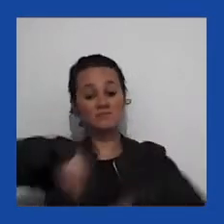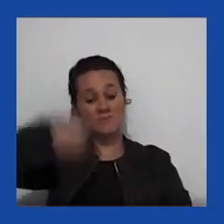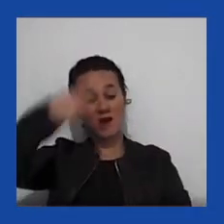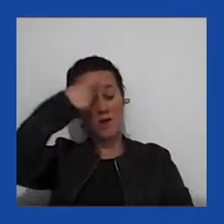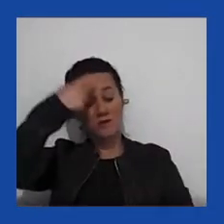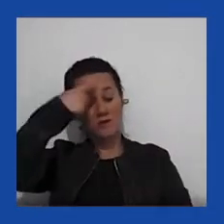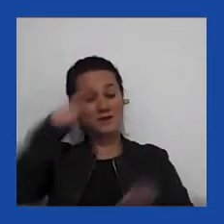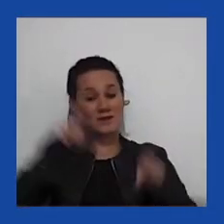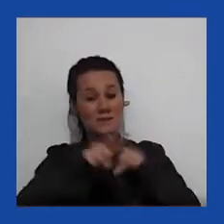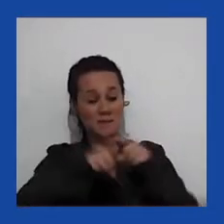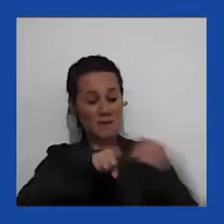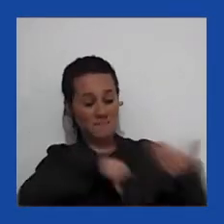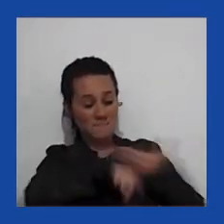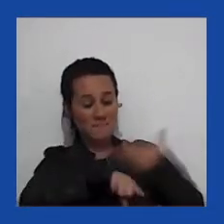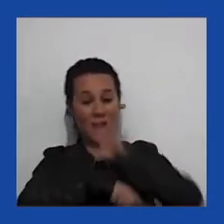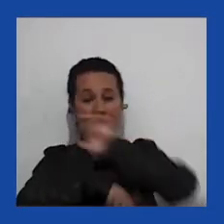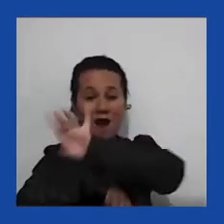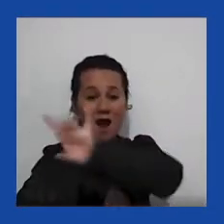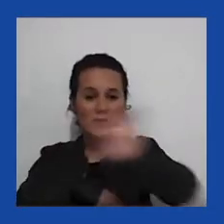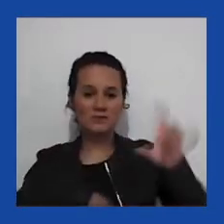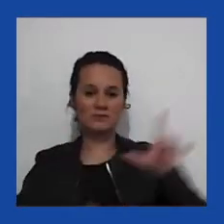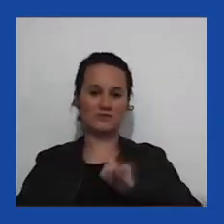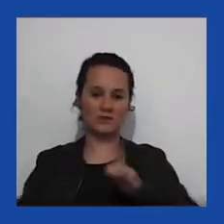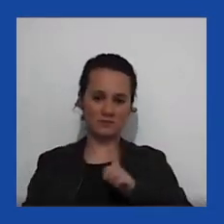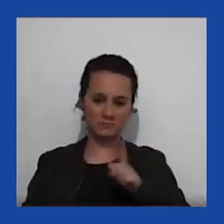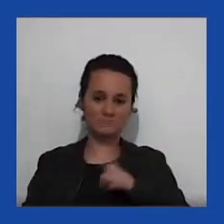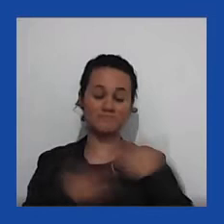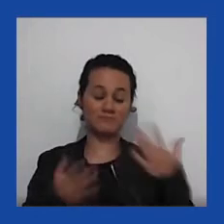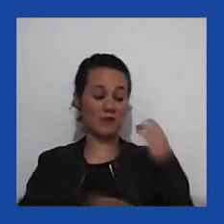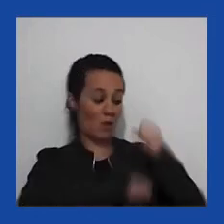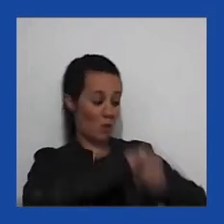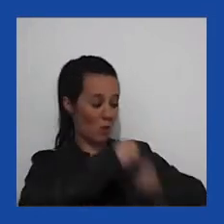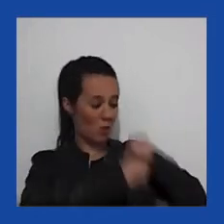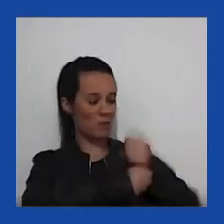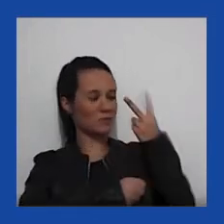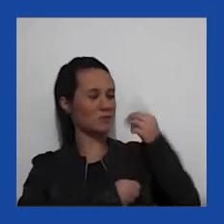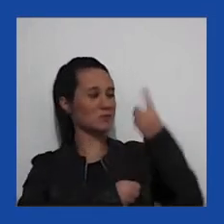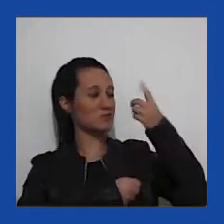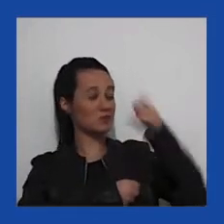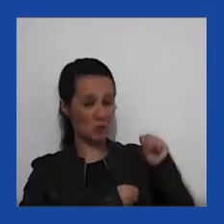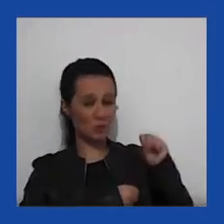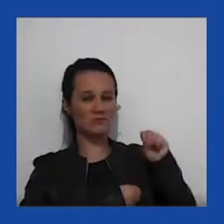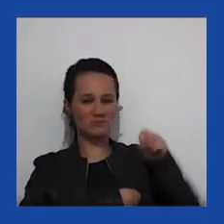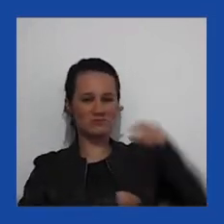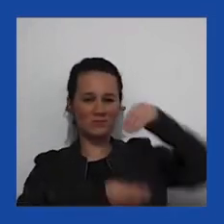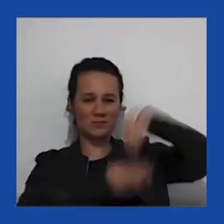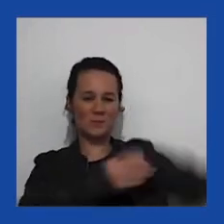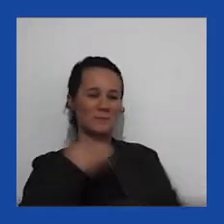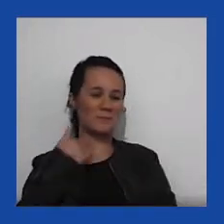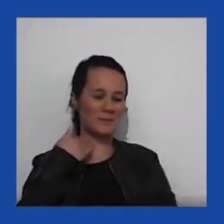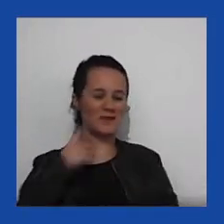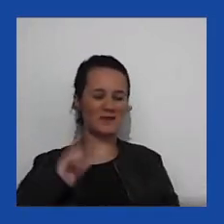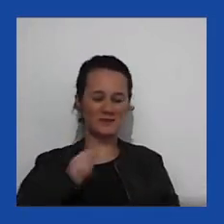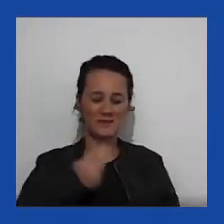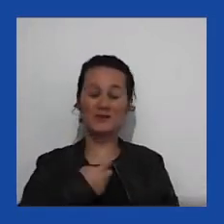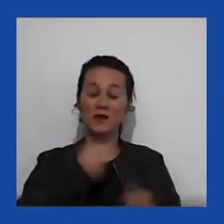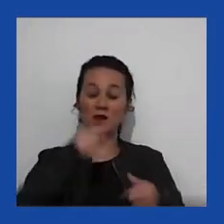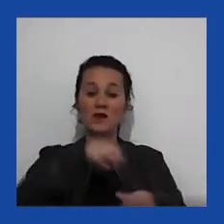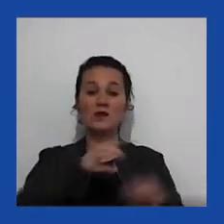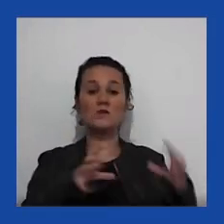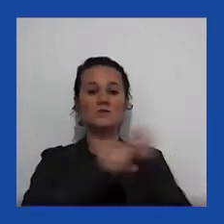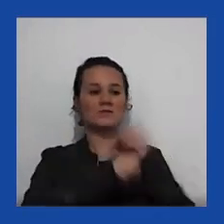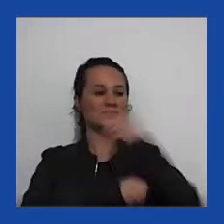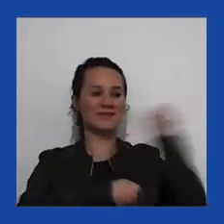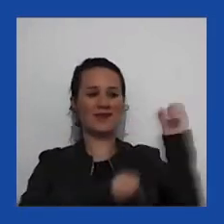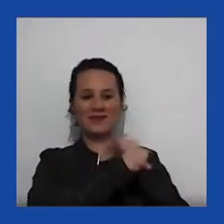participação dos cidadãos. Em 2018, a Votorantim comemorou 100 anos de existência, que foi um marco muito